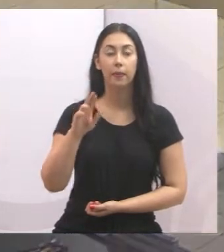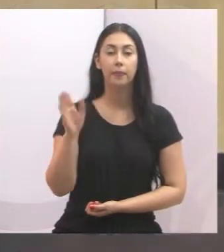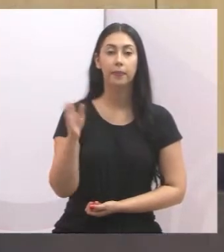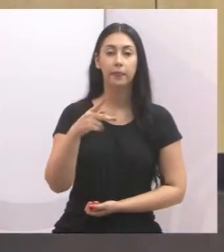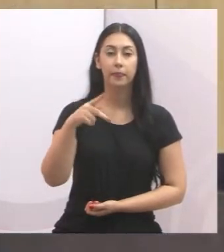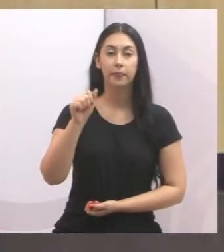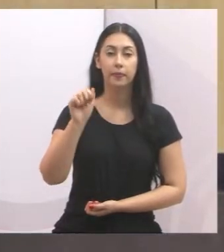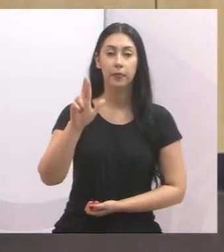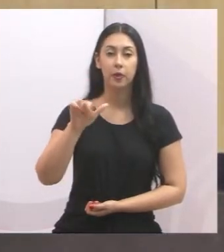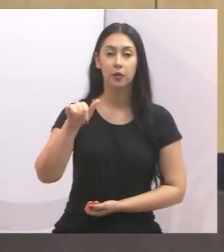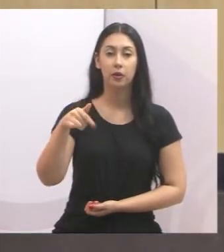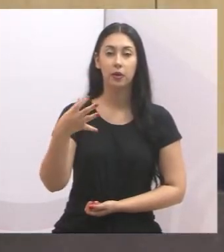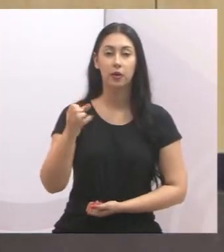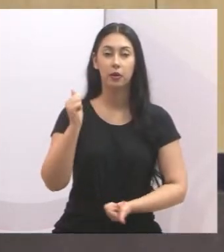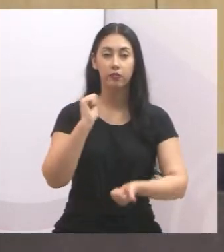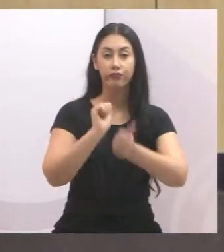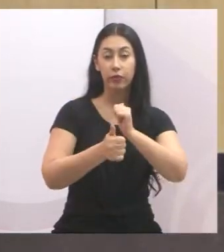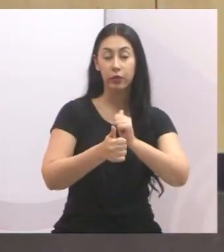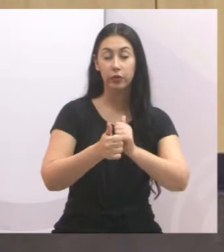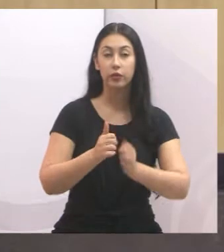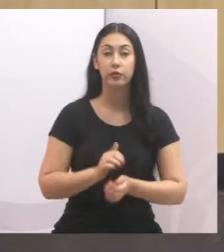Paulinho do Esporte,